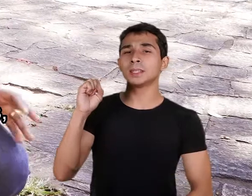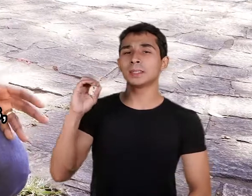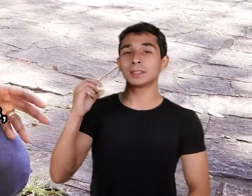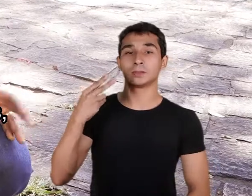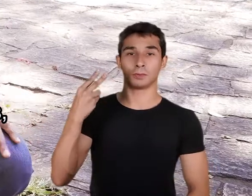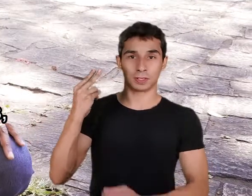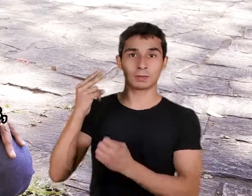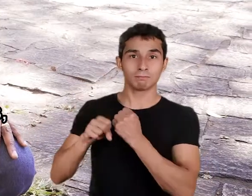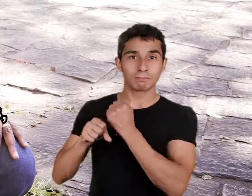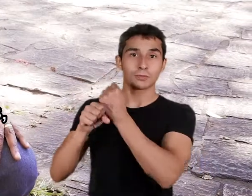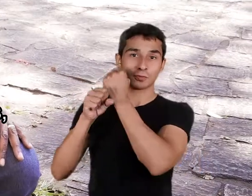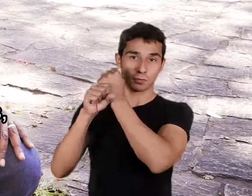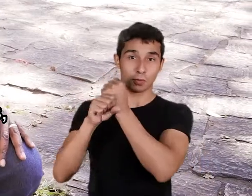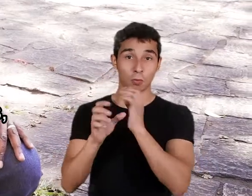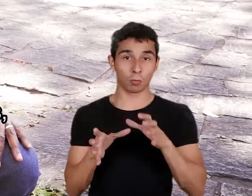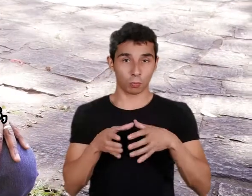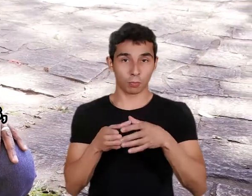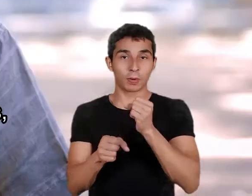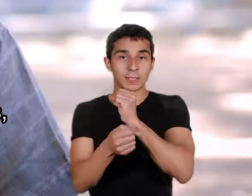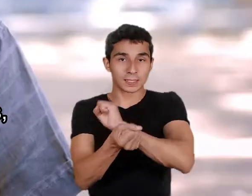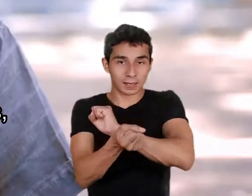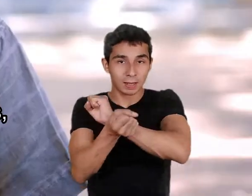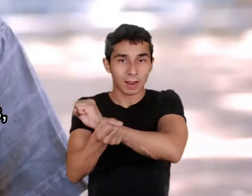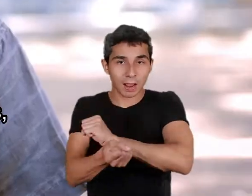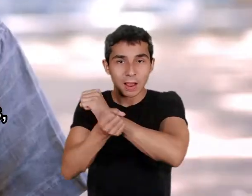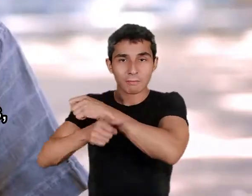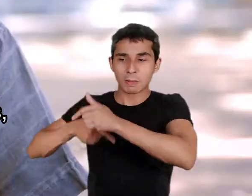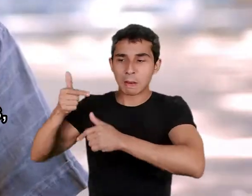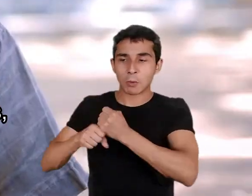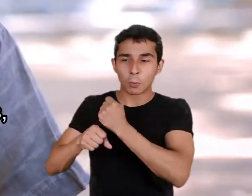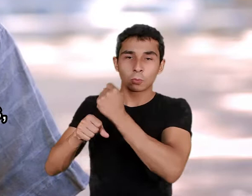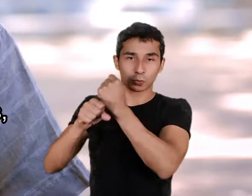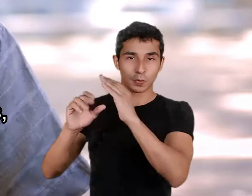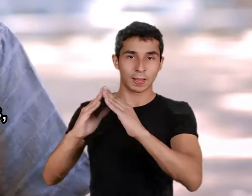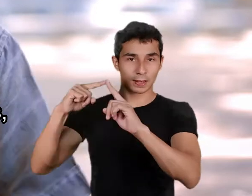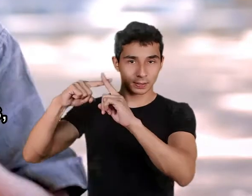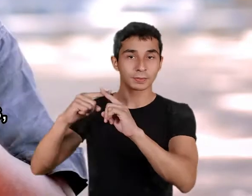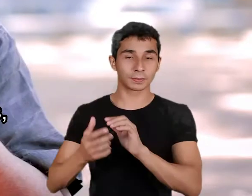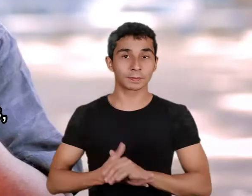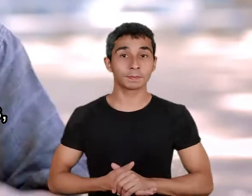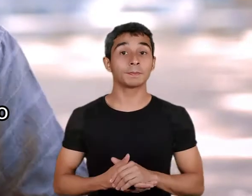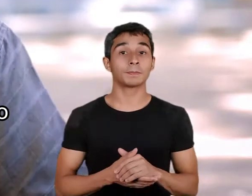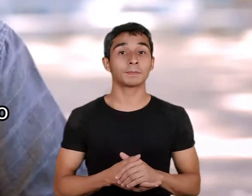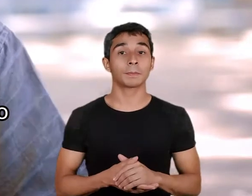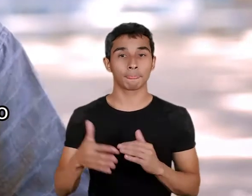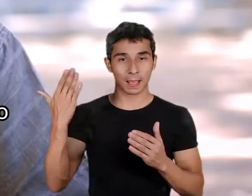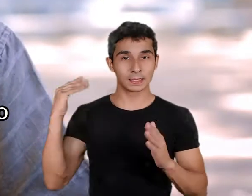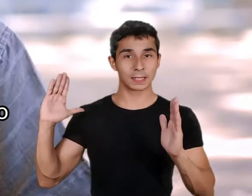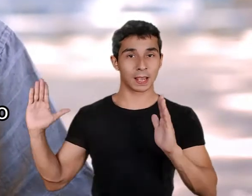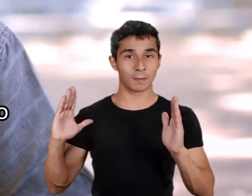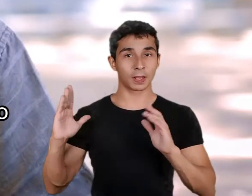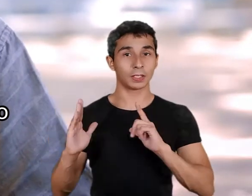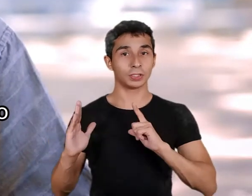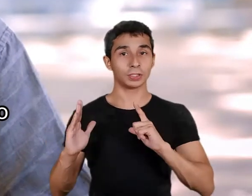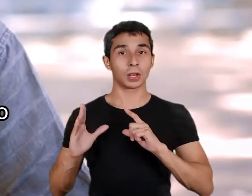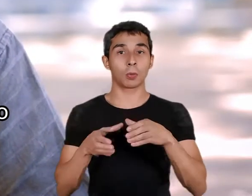1802, né? Foi construída pelos escravos, as irmandades da época, né? Primeiro